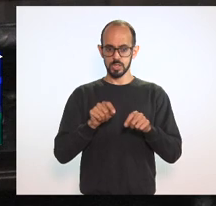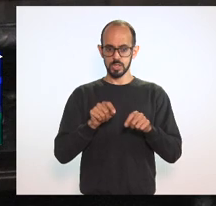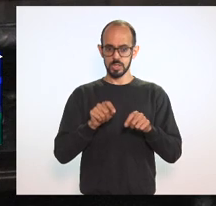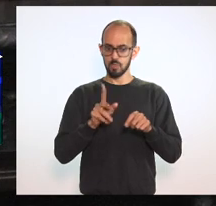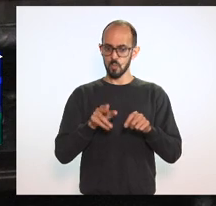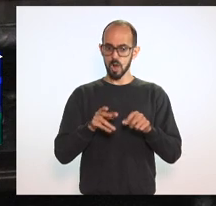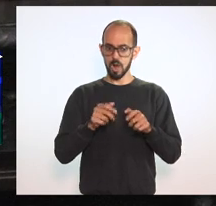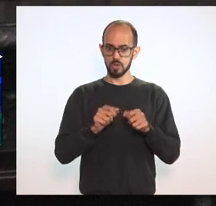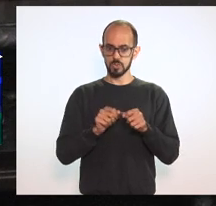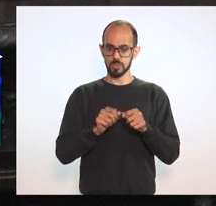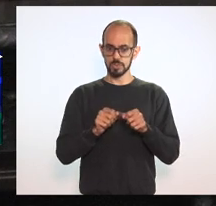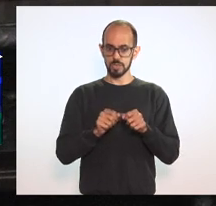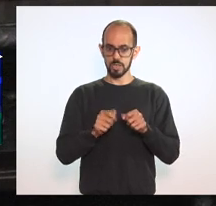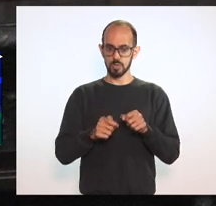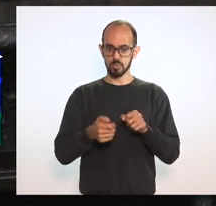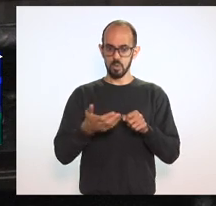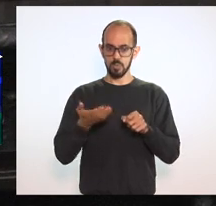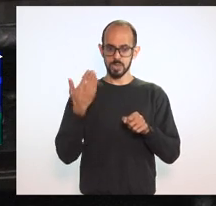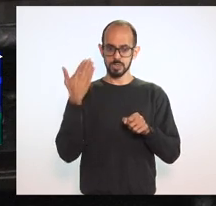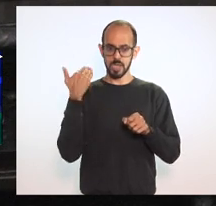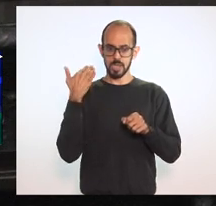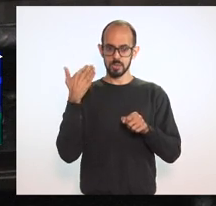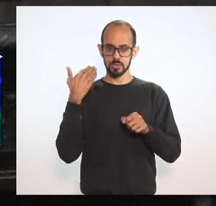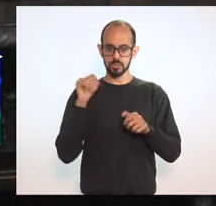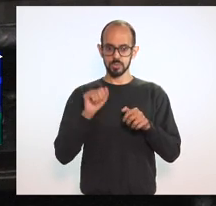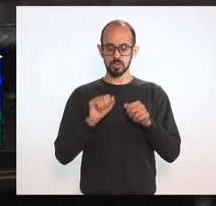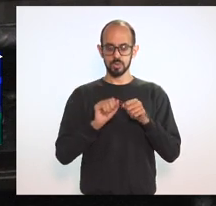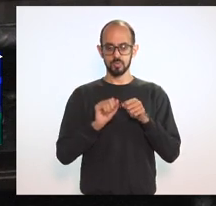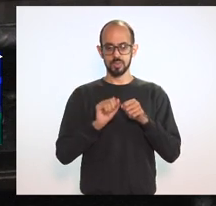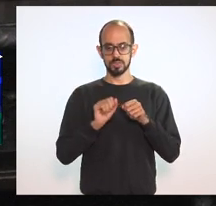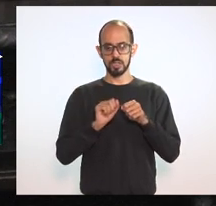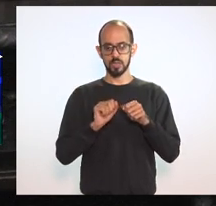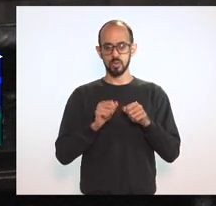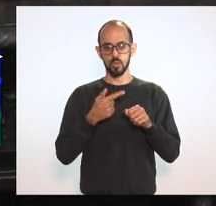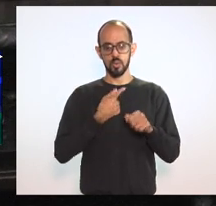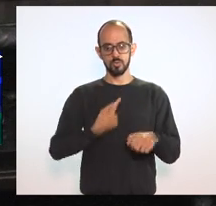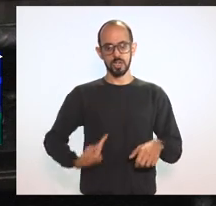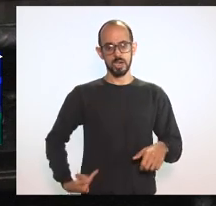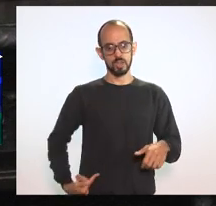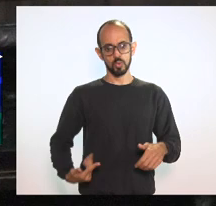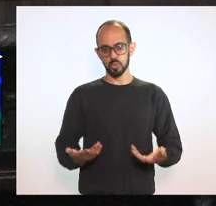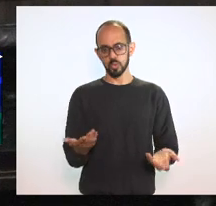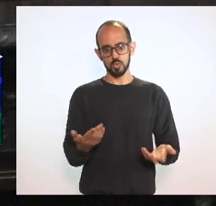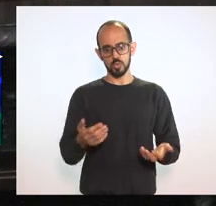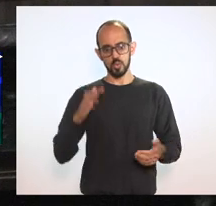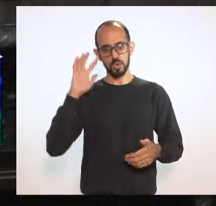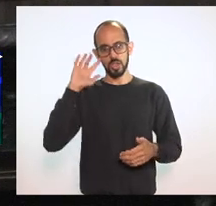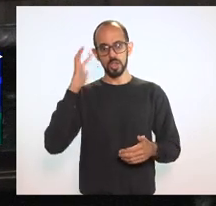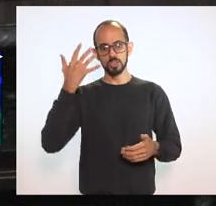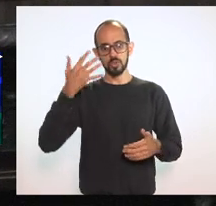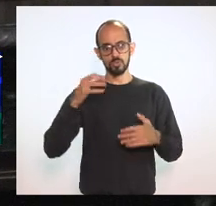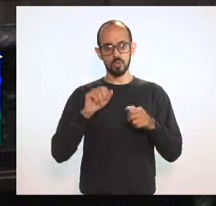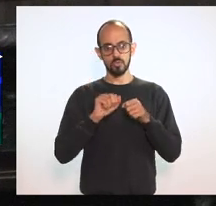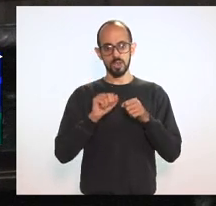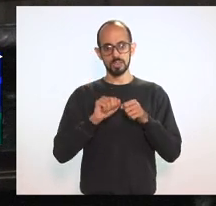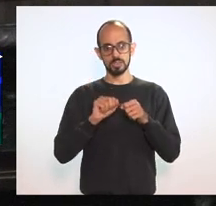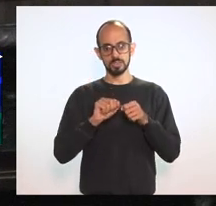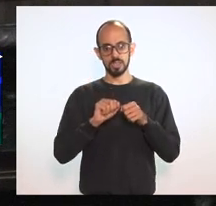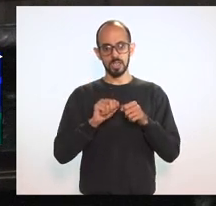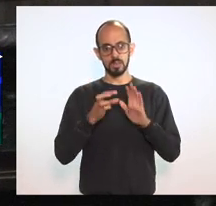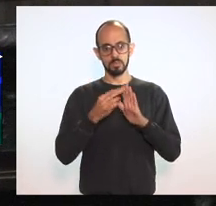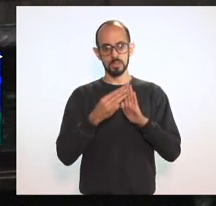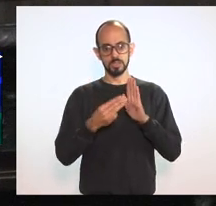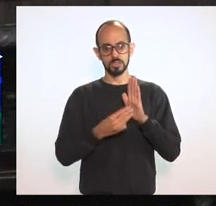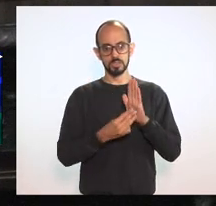dias andou fazendo o próprio Governador final de plástico que decidiu fazer intervenções Em inclusive